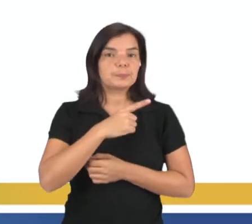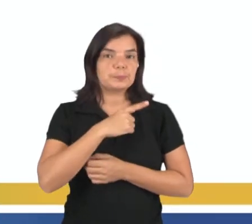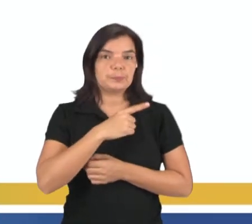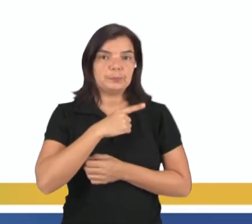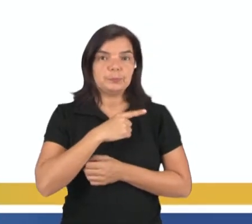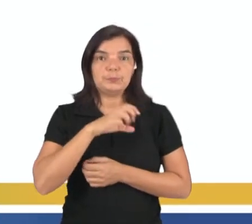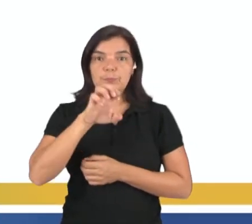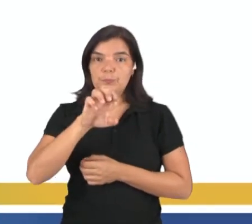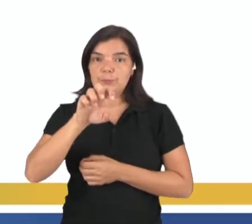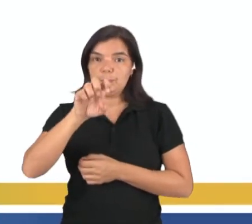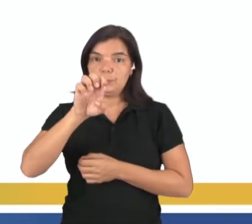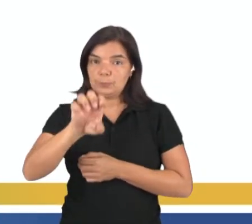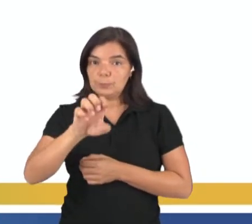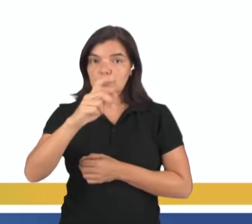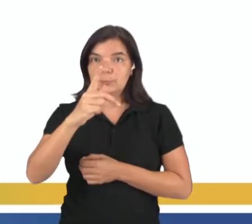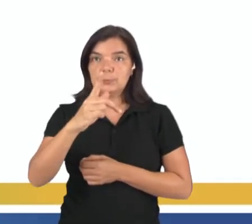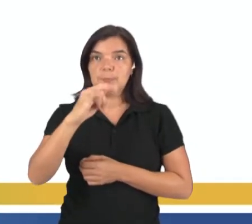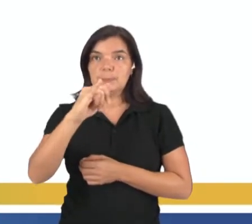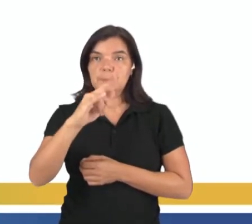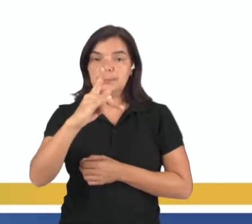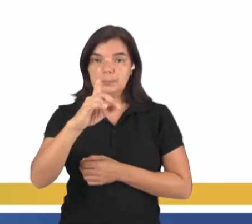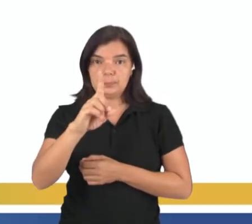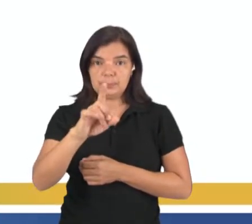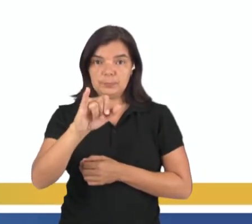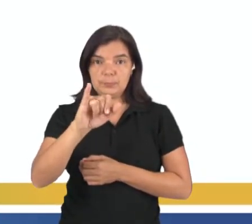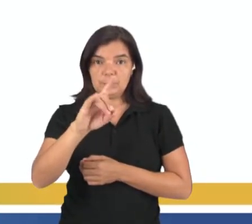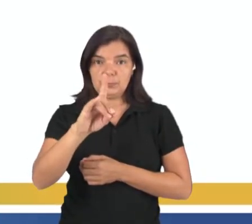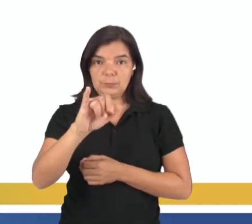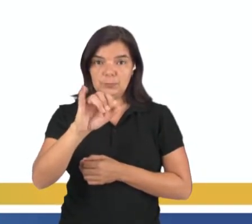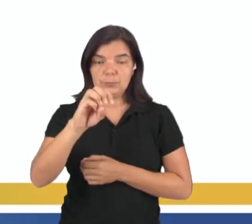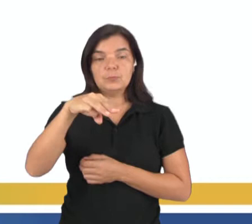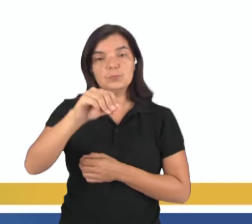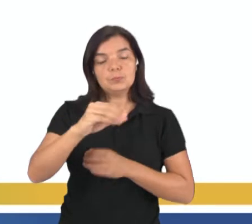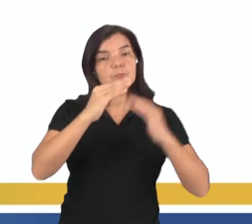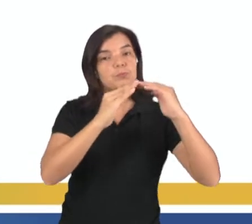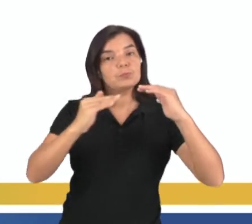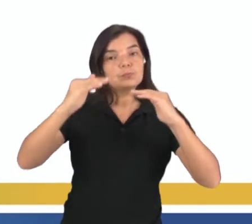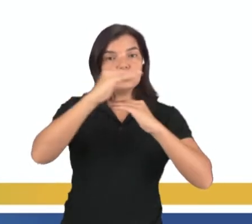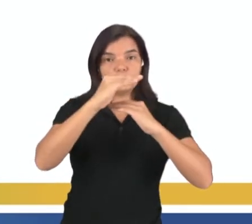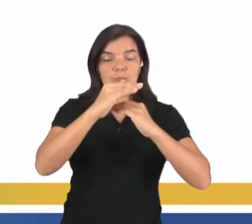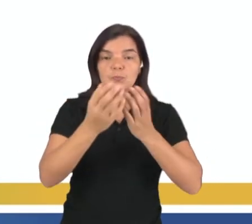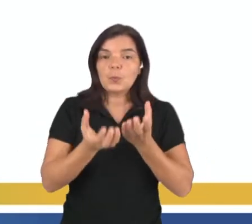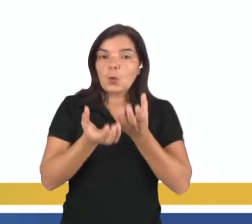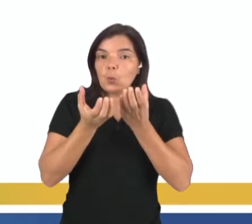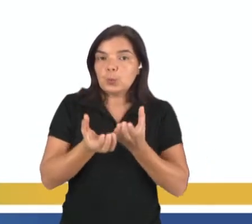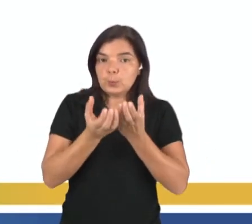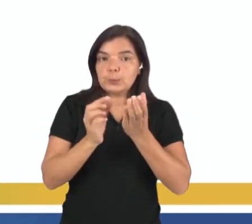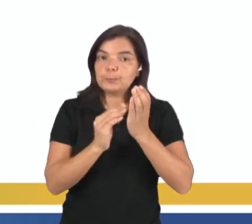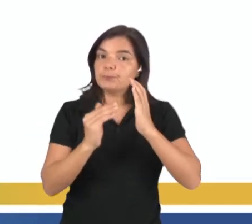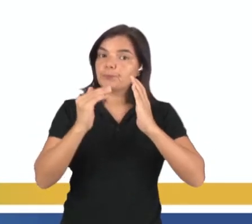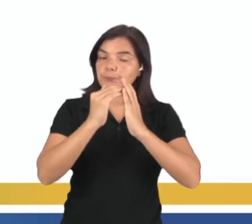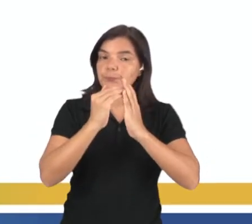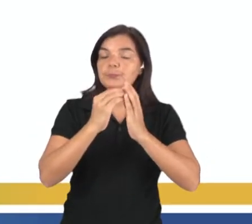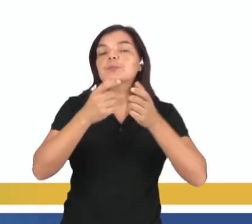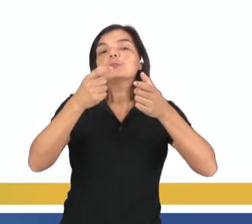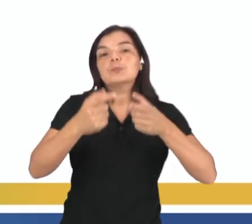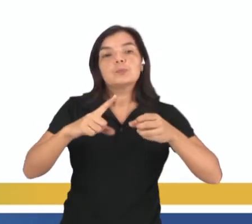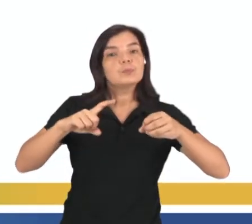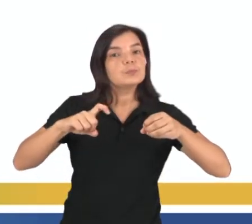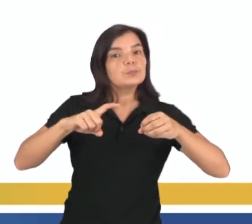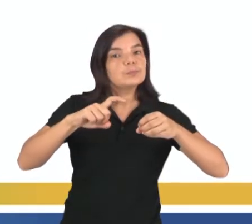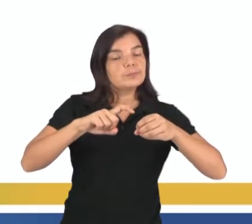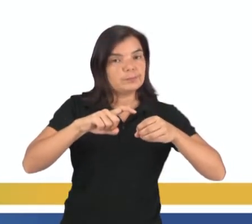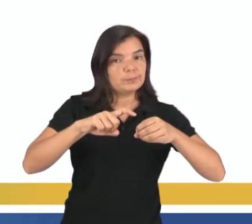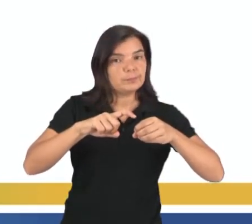os epidídimos, tá? O epidídimo ele fica logo acima do testículo e vai ser o local onde os espermatozoides eles